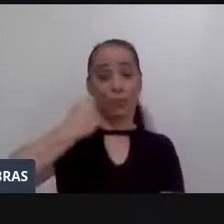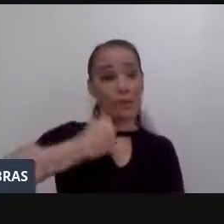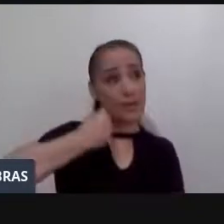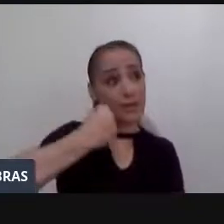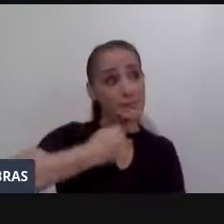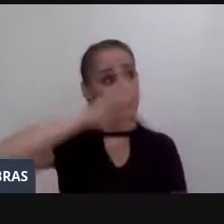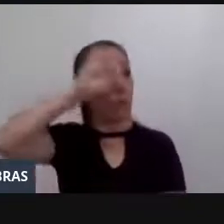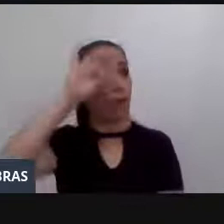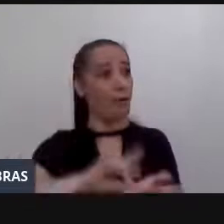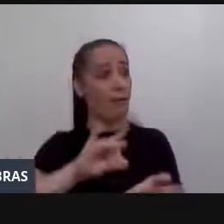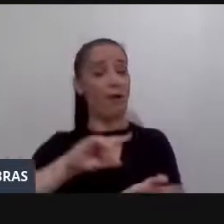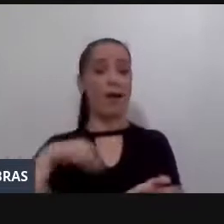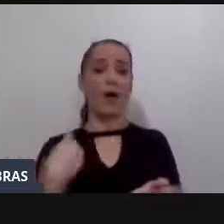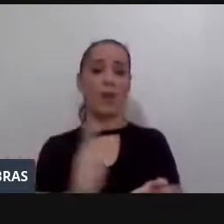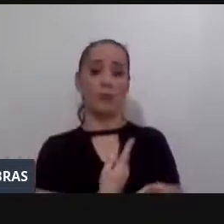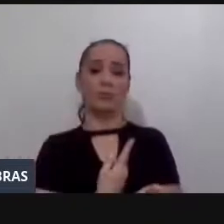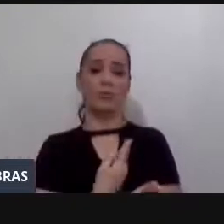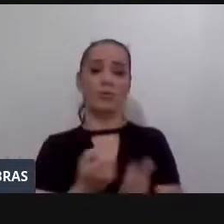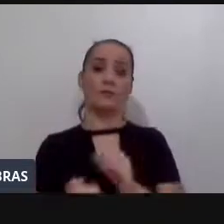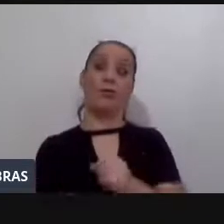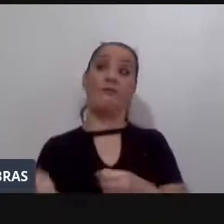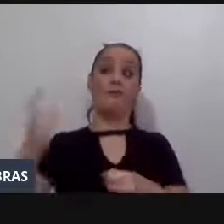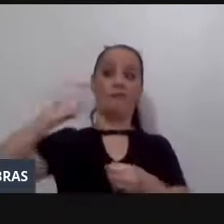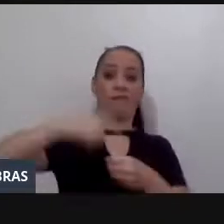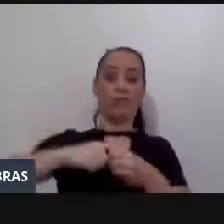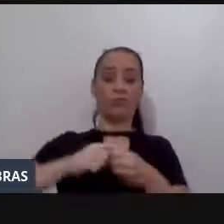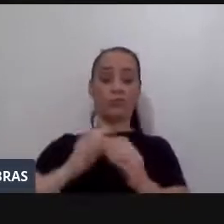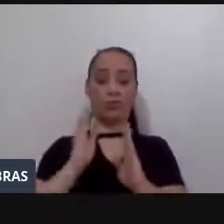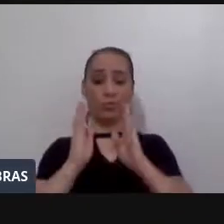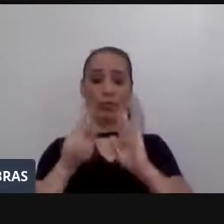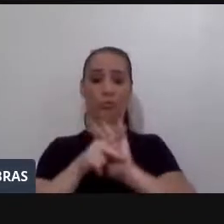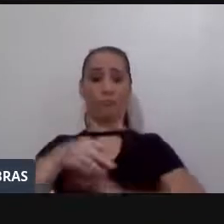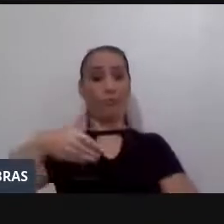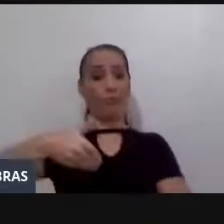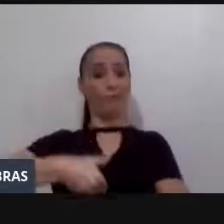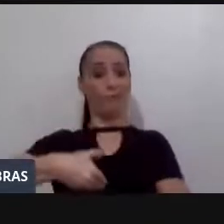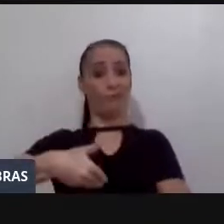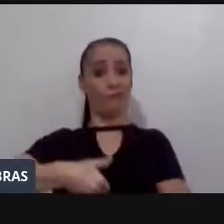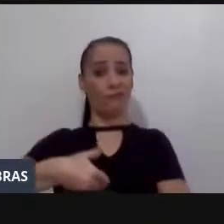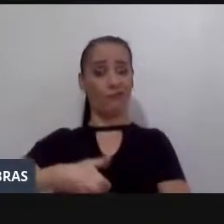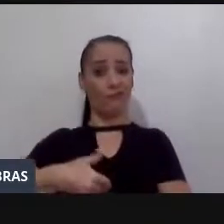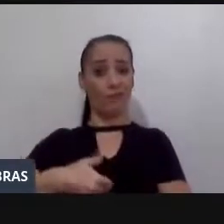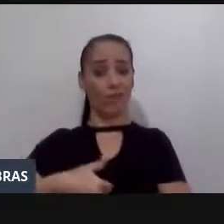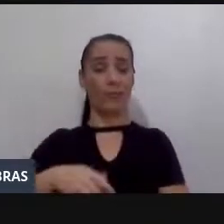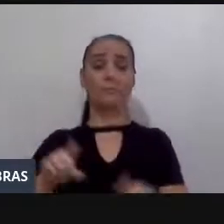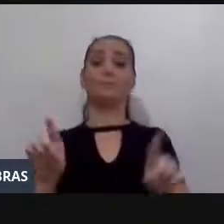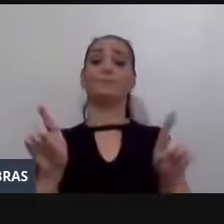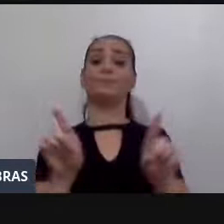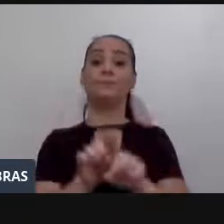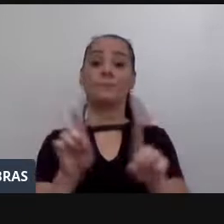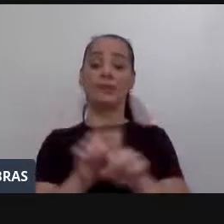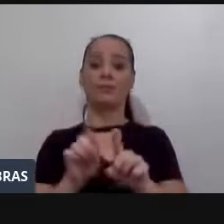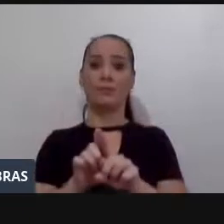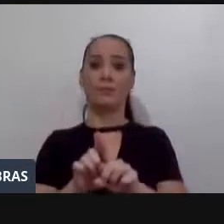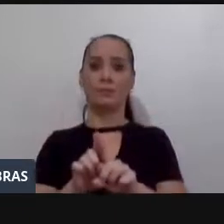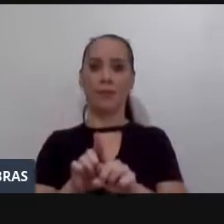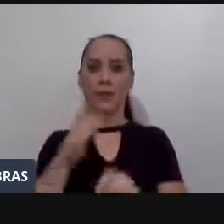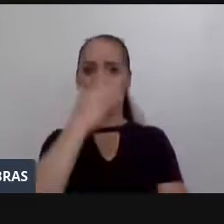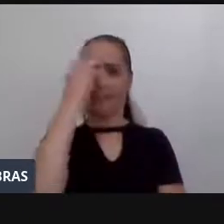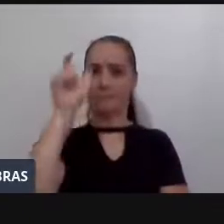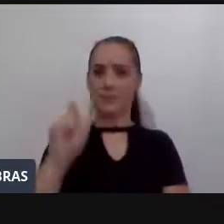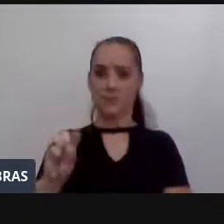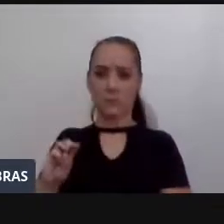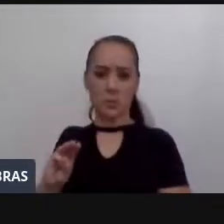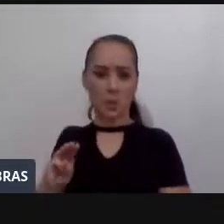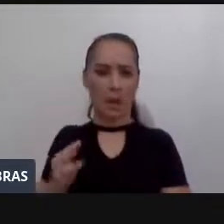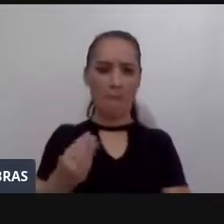voltou para o mapa da fome que a gente tinha saído. Exatamente. E em contrapartida, nunca se teve tantos milionários, bilionários no Brasil como